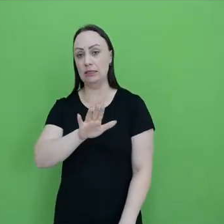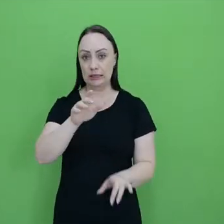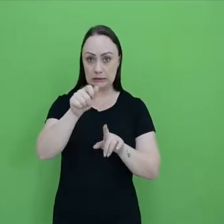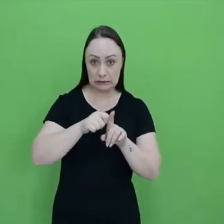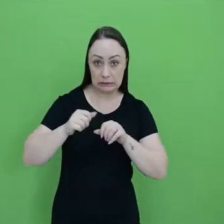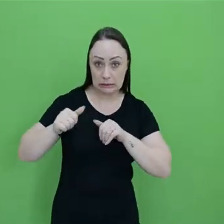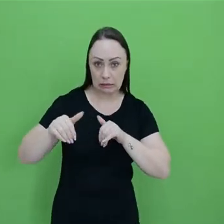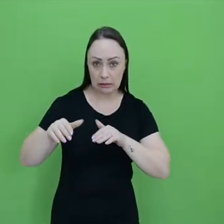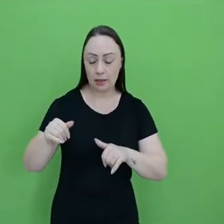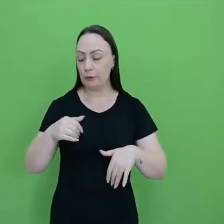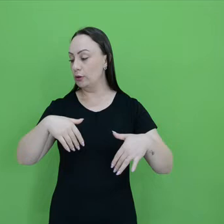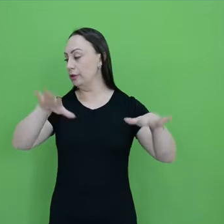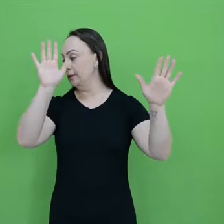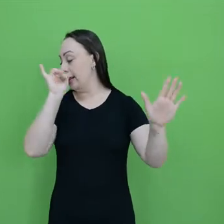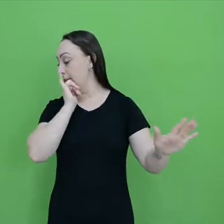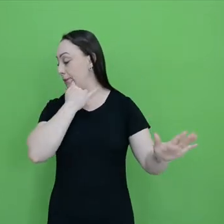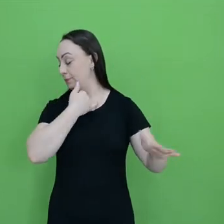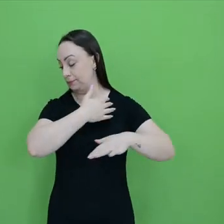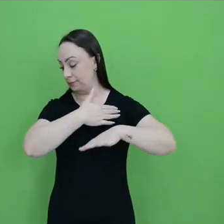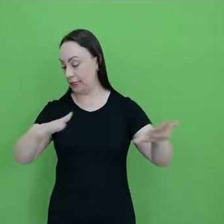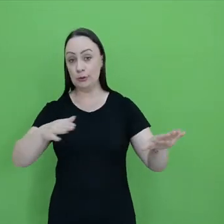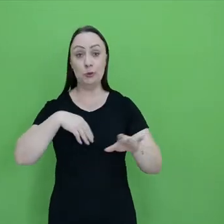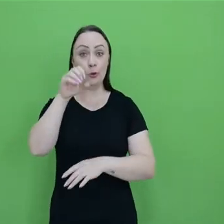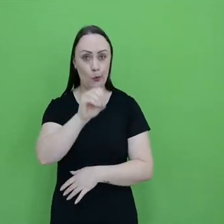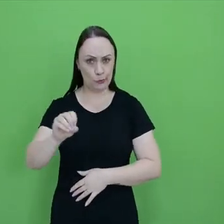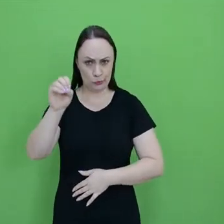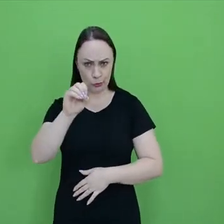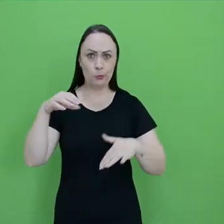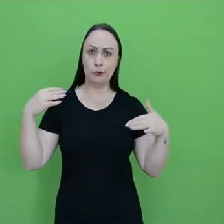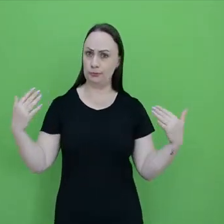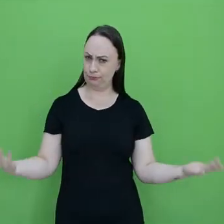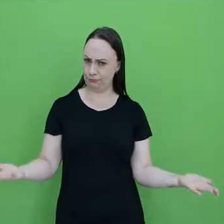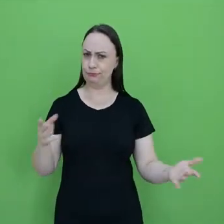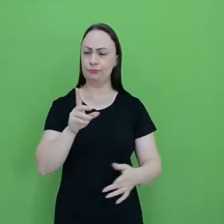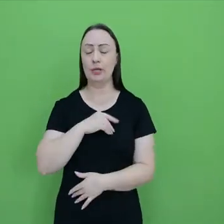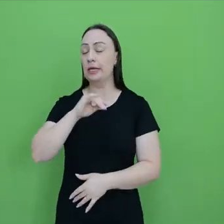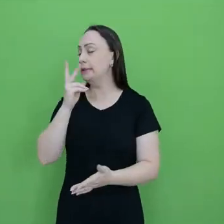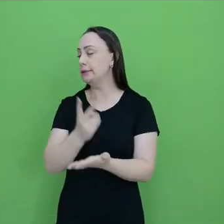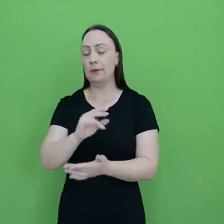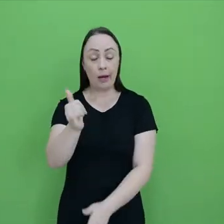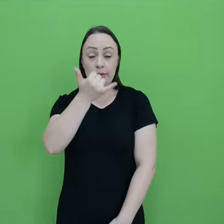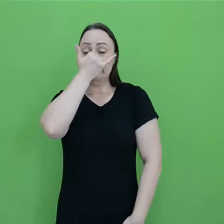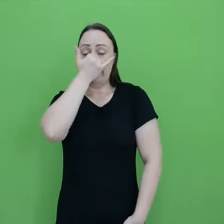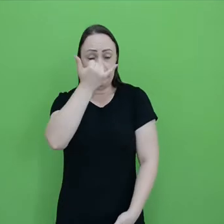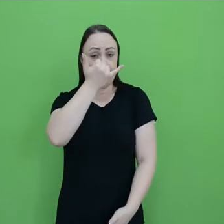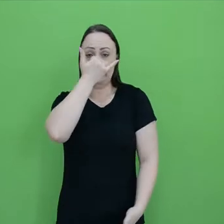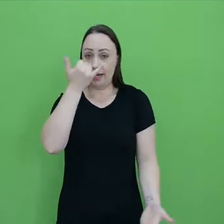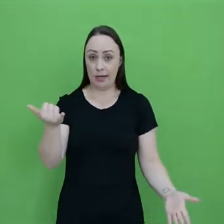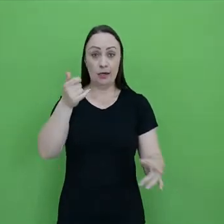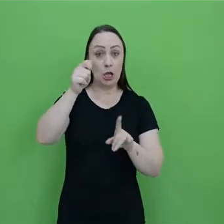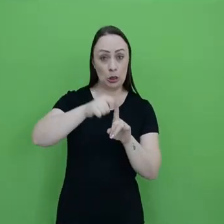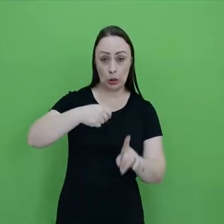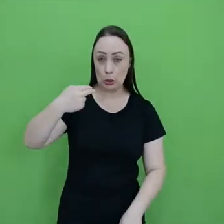desgosto. Setembro, lamento. Outubro, de azar me